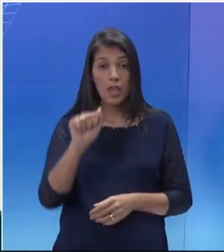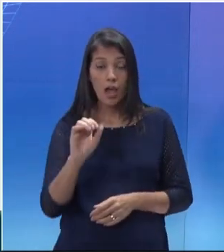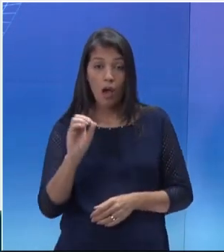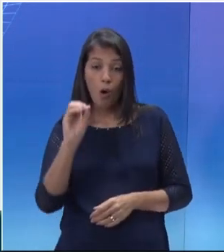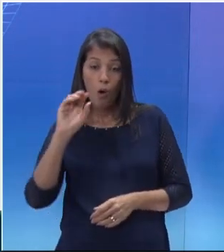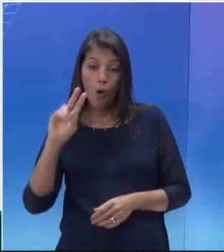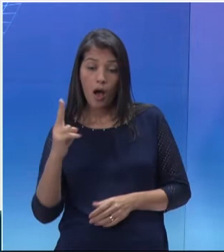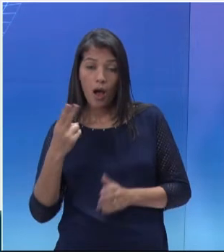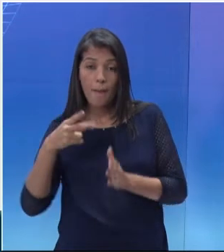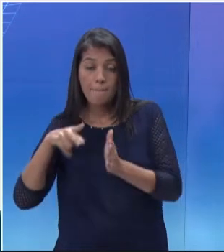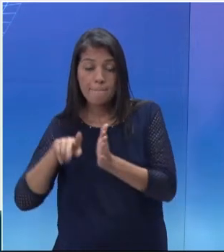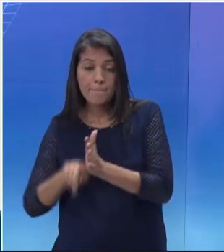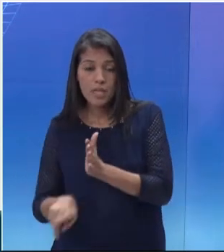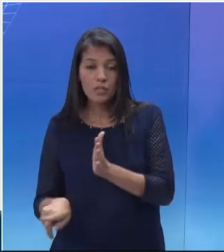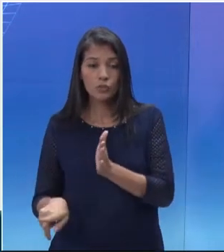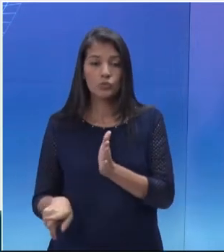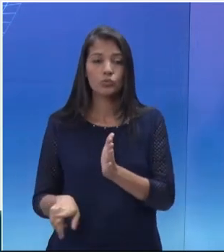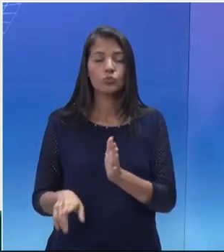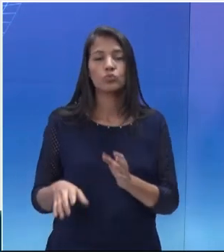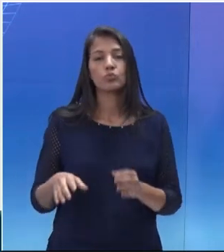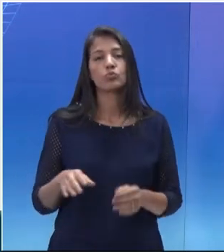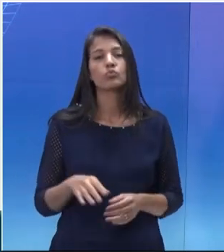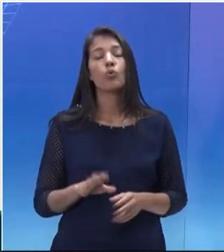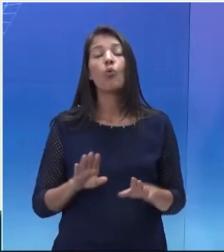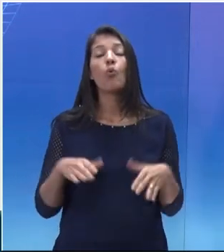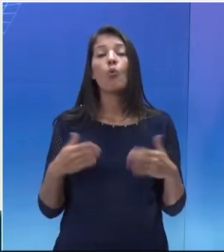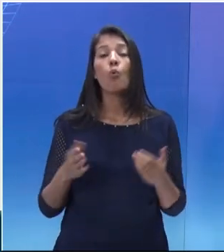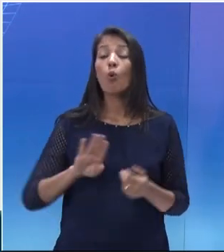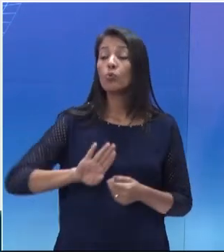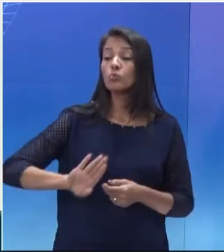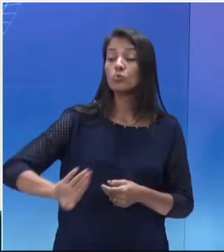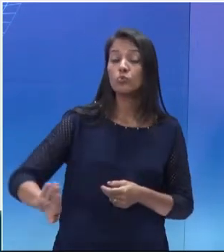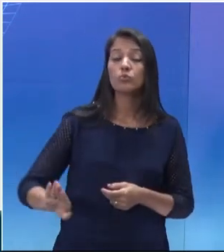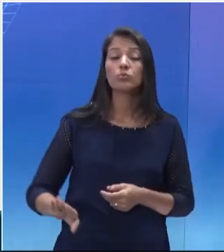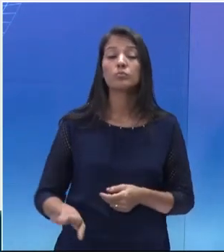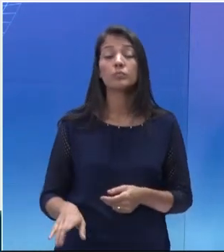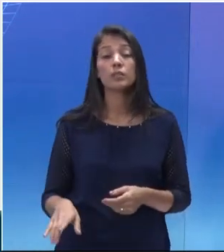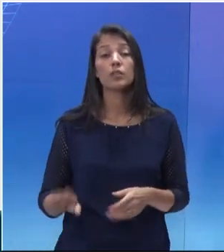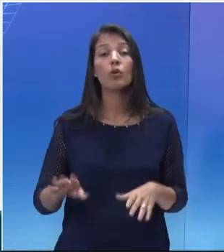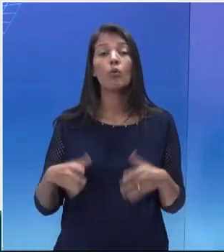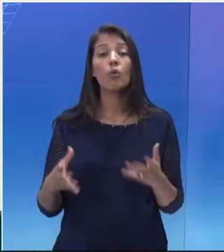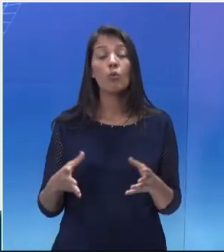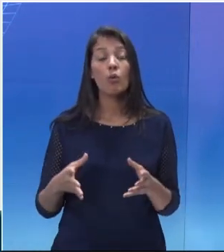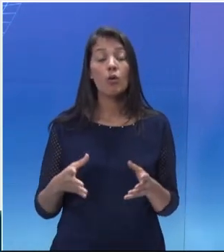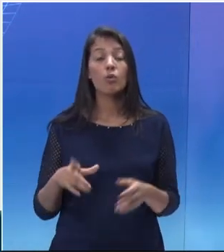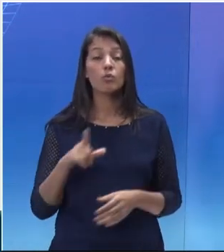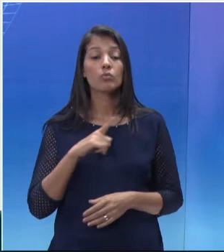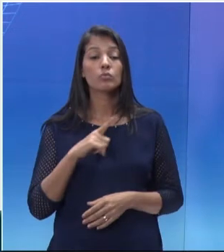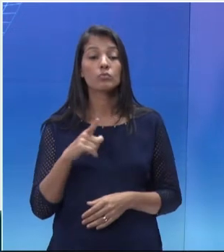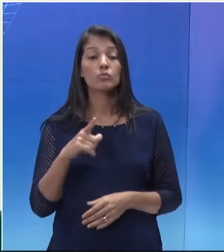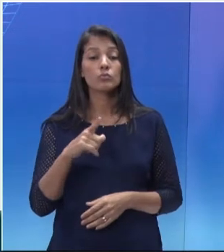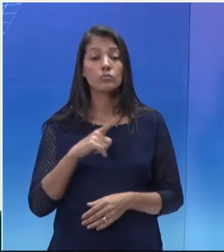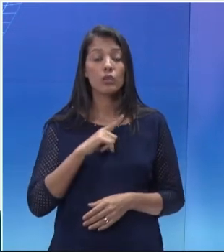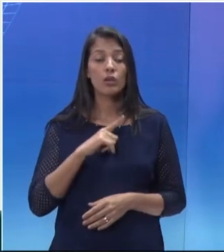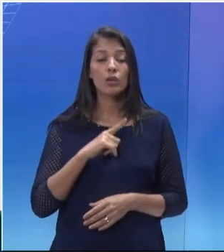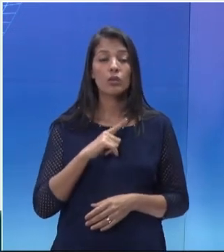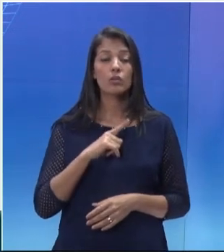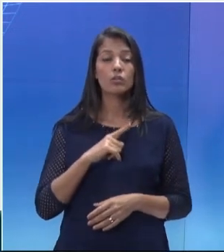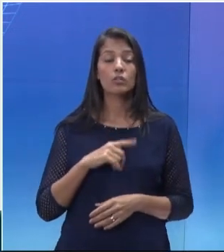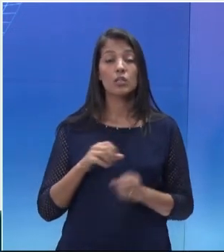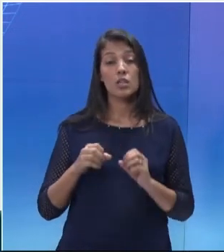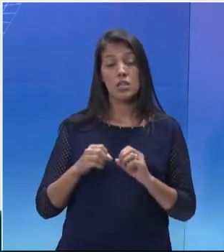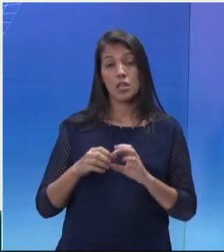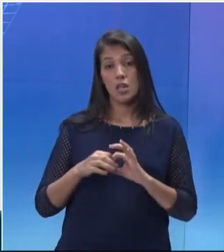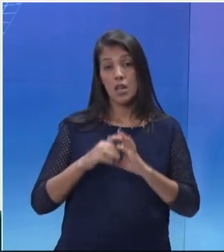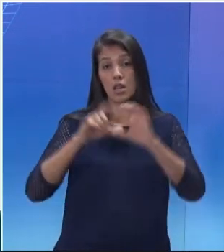OH-. Quem sobrou no meio reacional foi o H+, que é atraído pelo polo negativo e liberado na sua forma